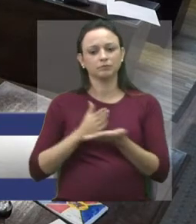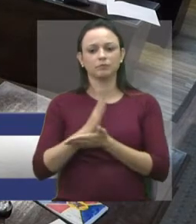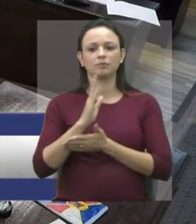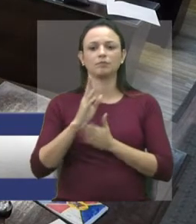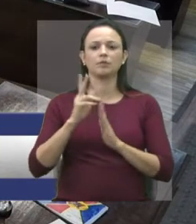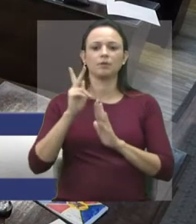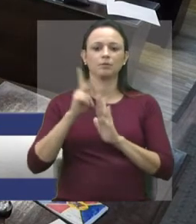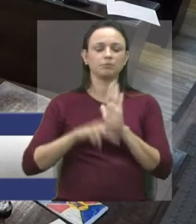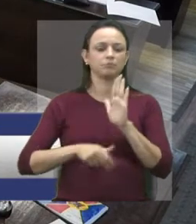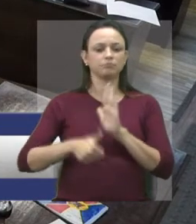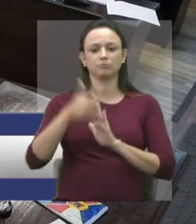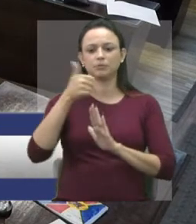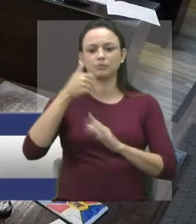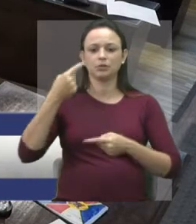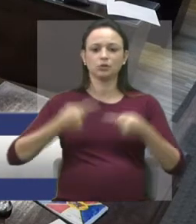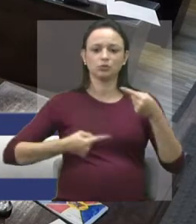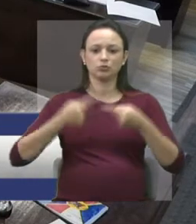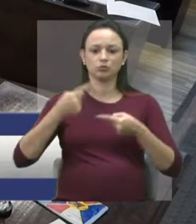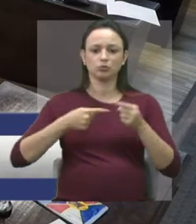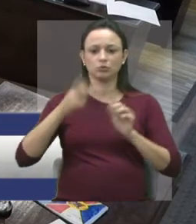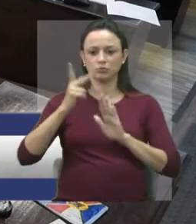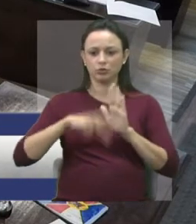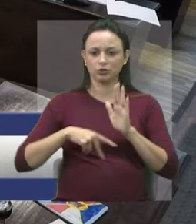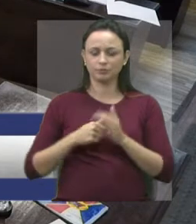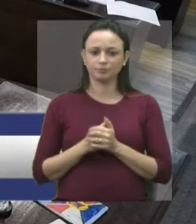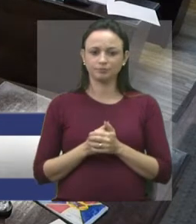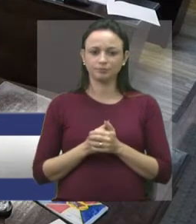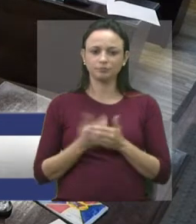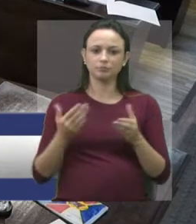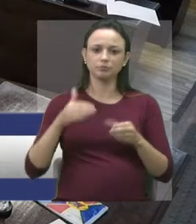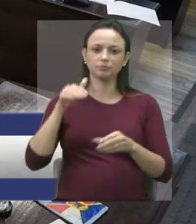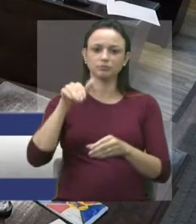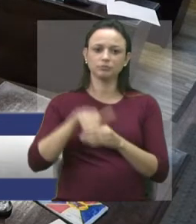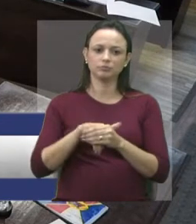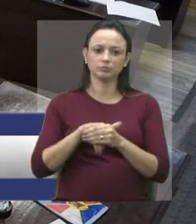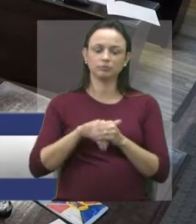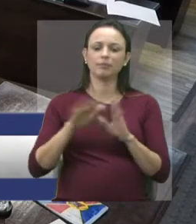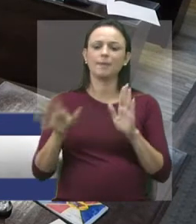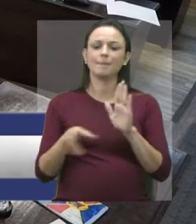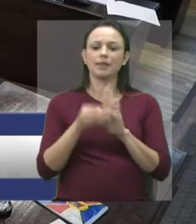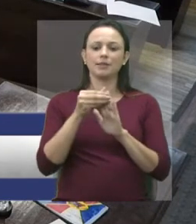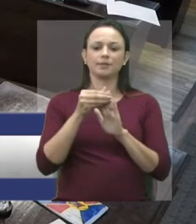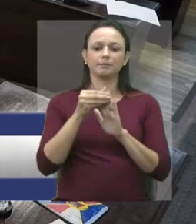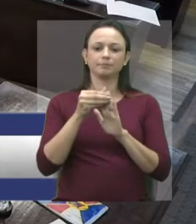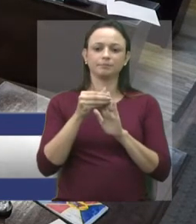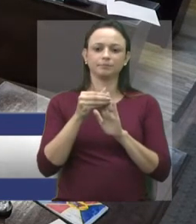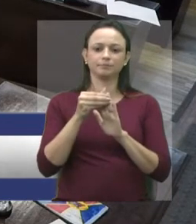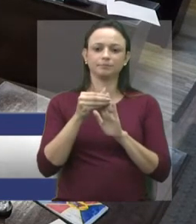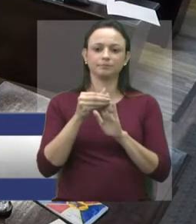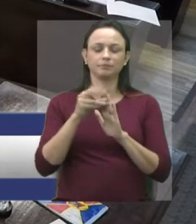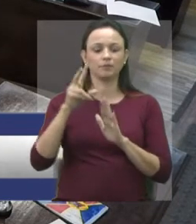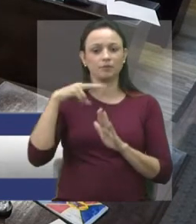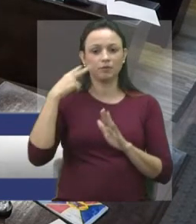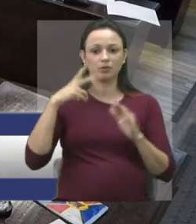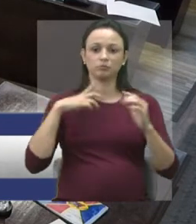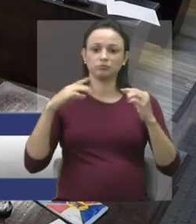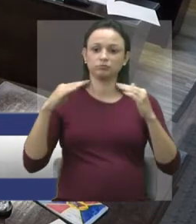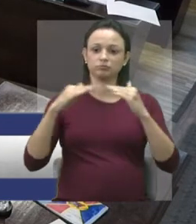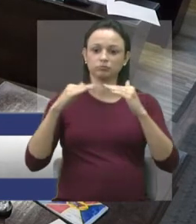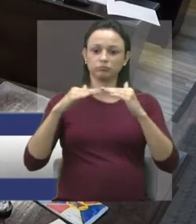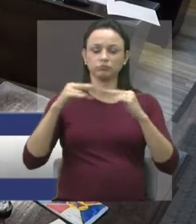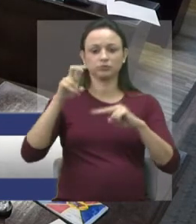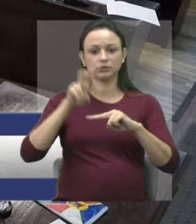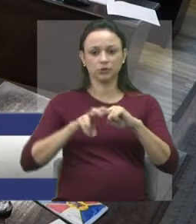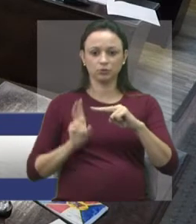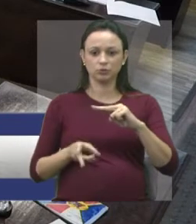Aprovado em primeira discussão o projeto. Está em votação a emenda. O vereador que estiver de acordo, permaneçam